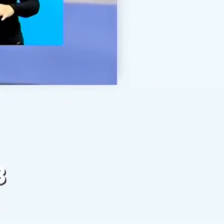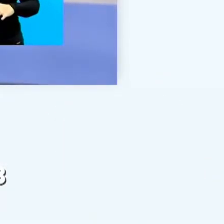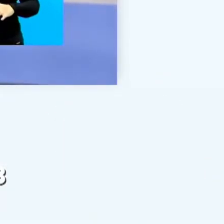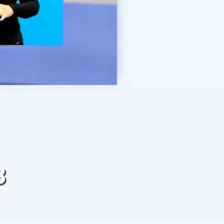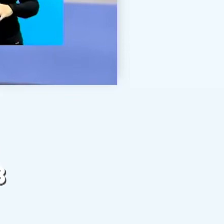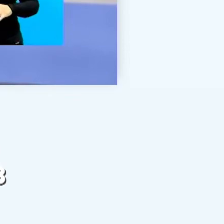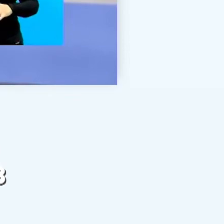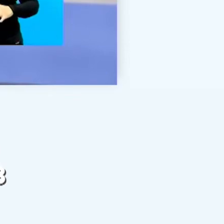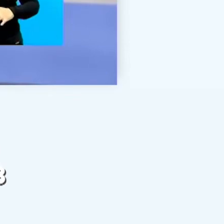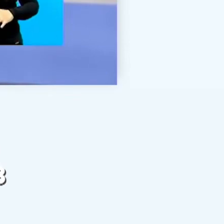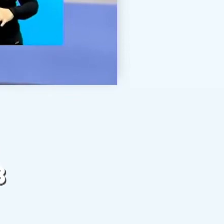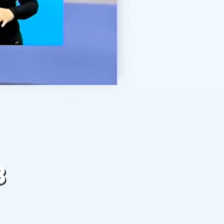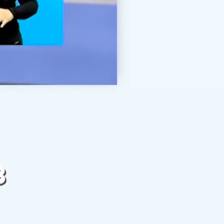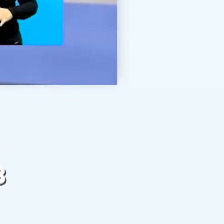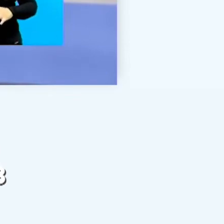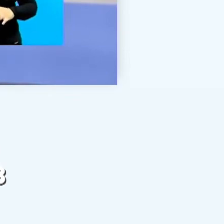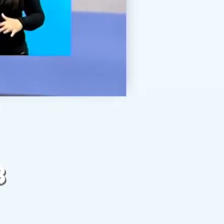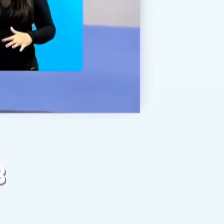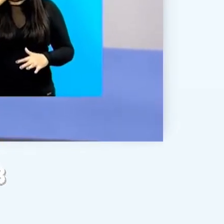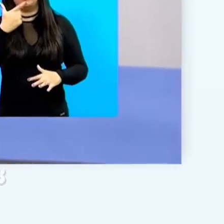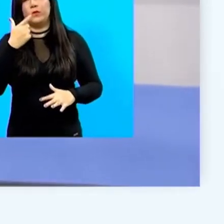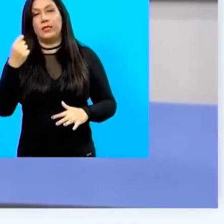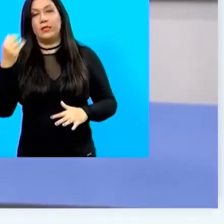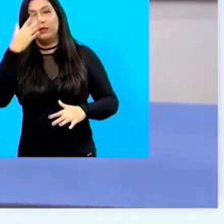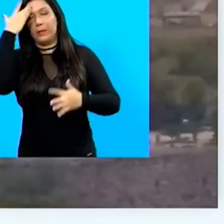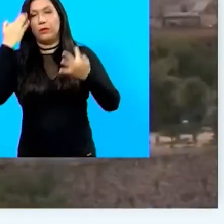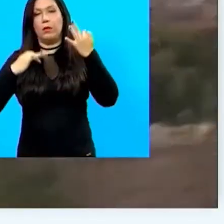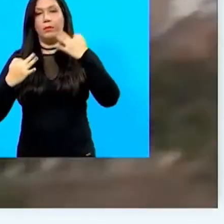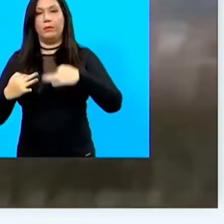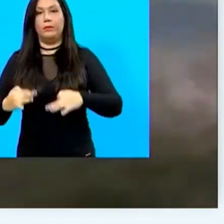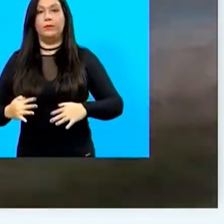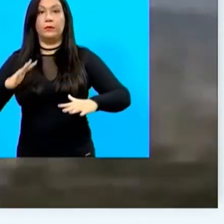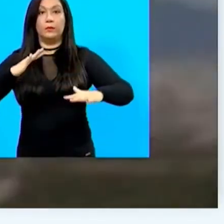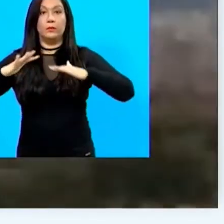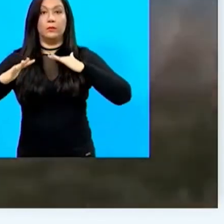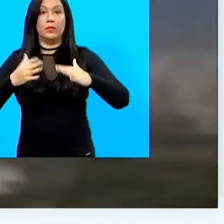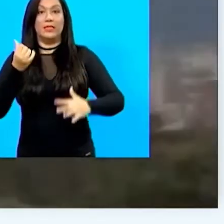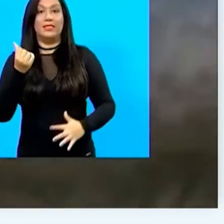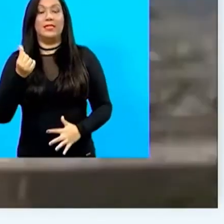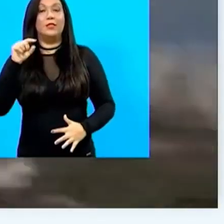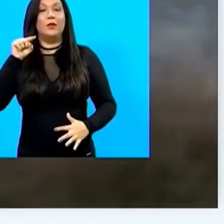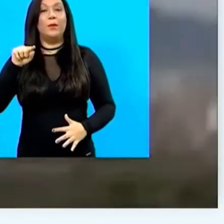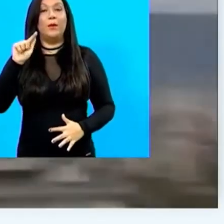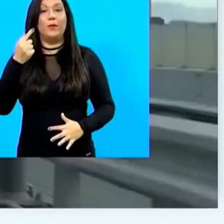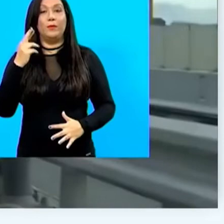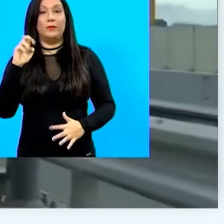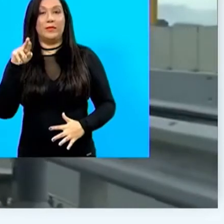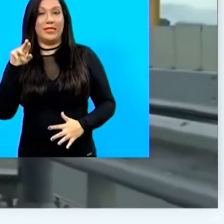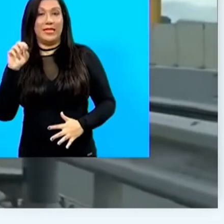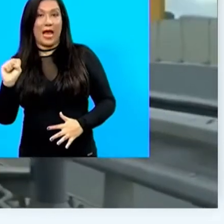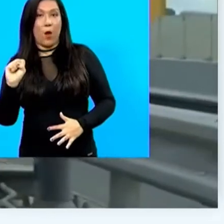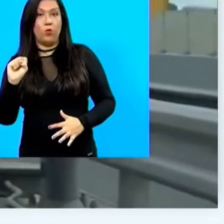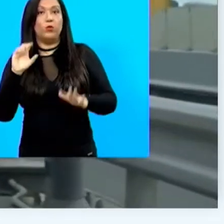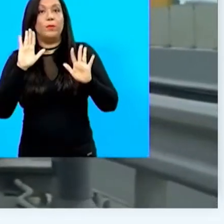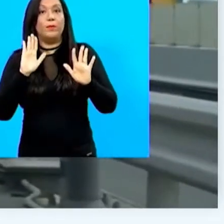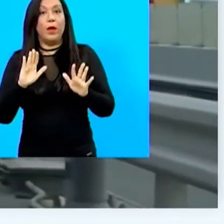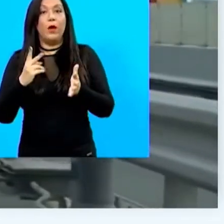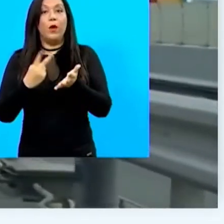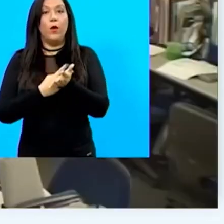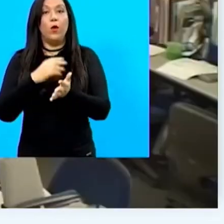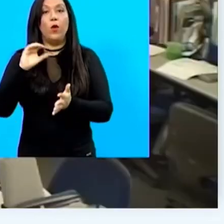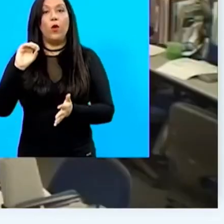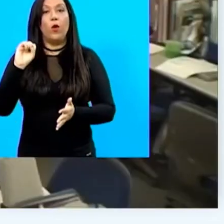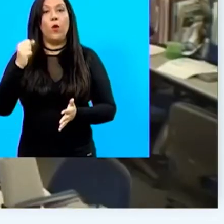segunda-feira. 3 pessoas morreram e cerca de 200 ficaram feridas. O tremor de 6,1 graus foi sentido na região